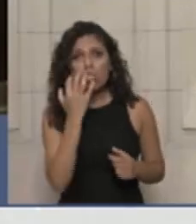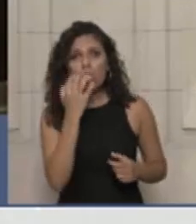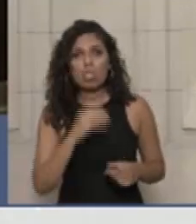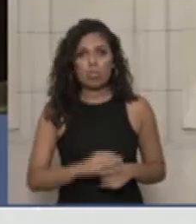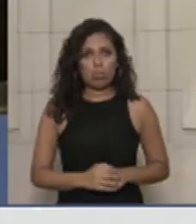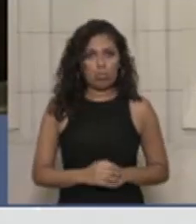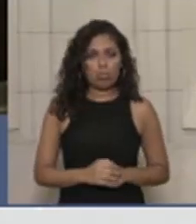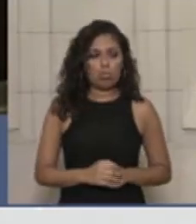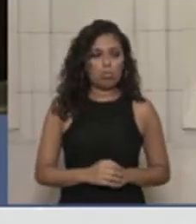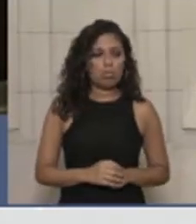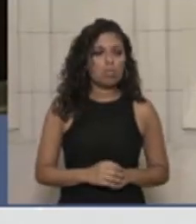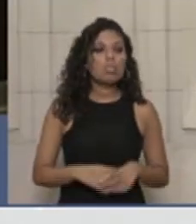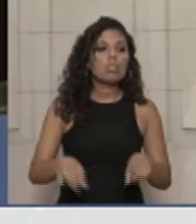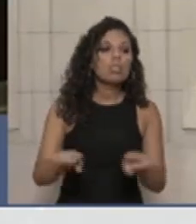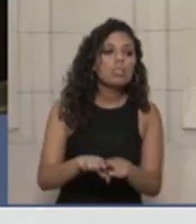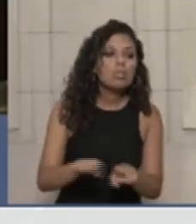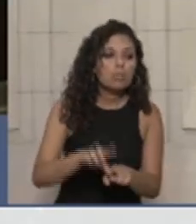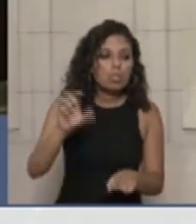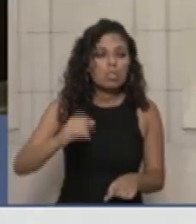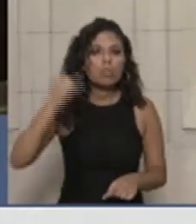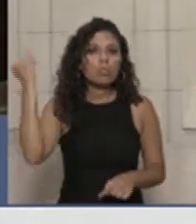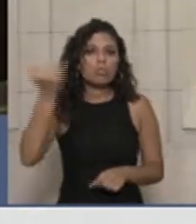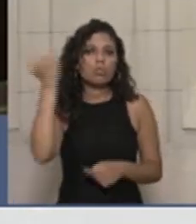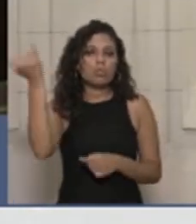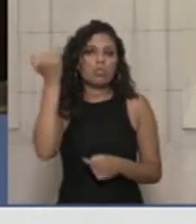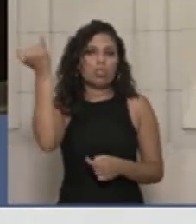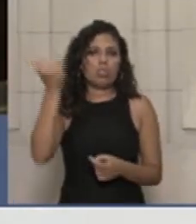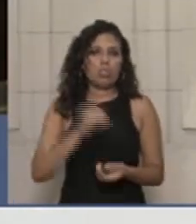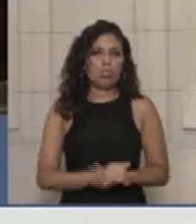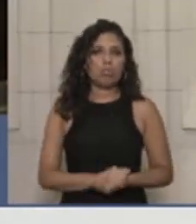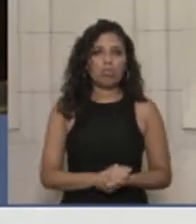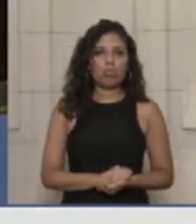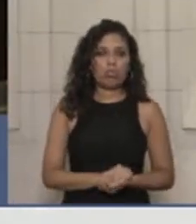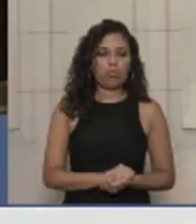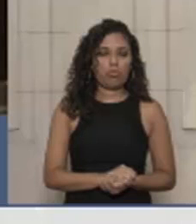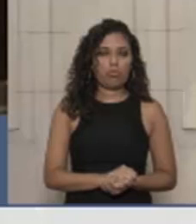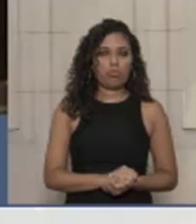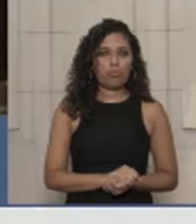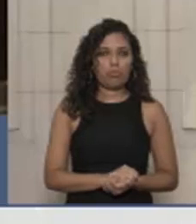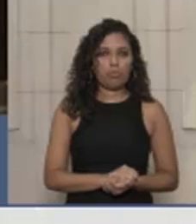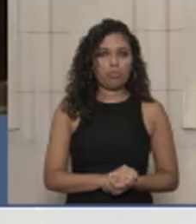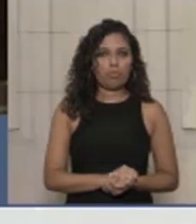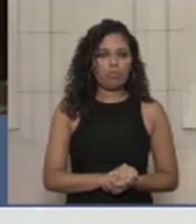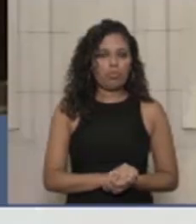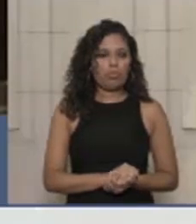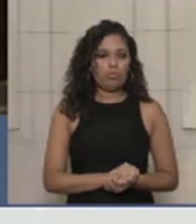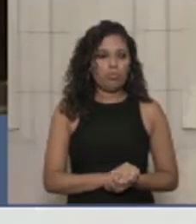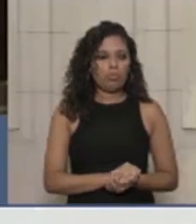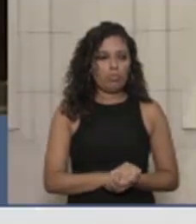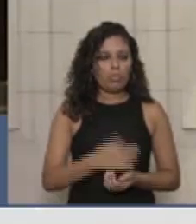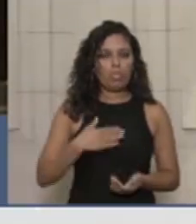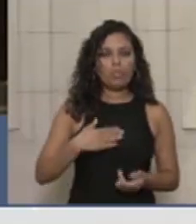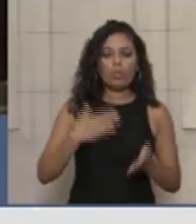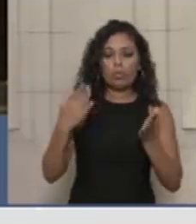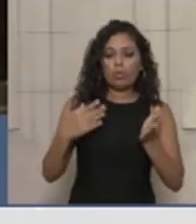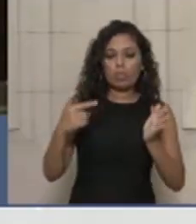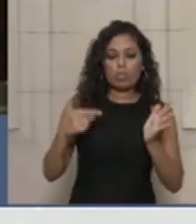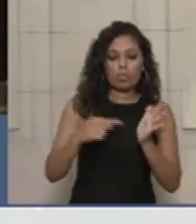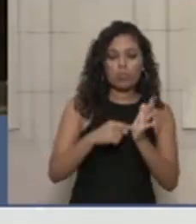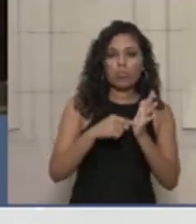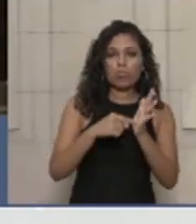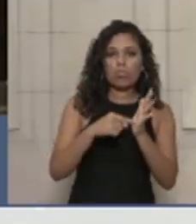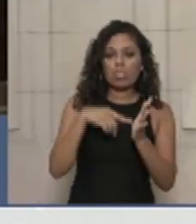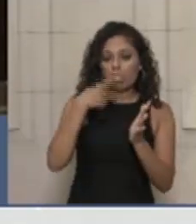e da maior relevância, senhor presidente. Da maior relevância, e eu queria marcar meu